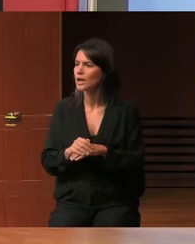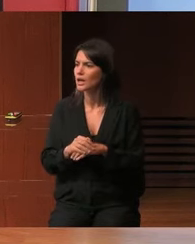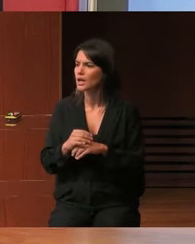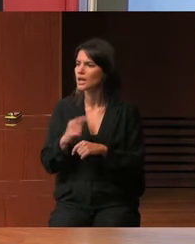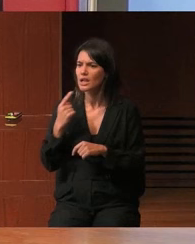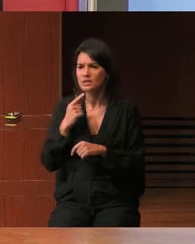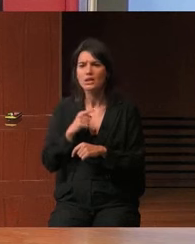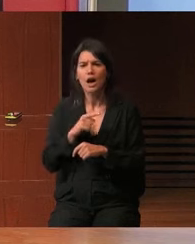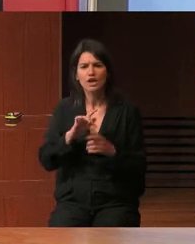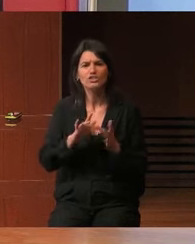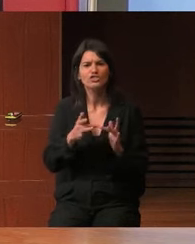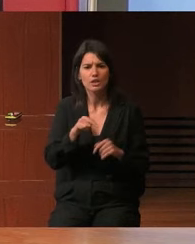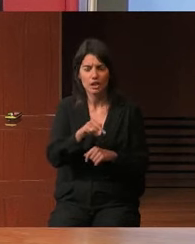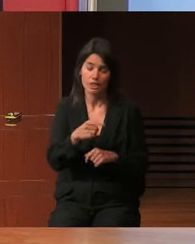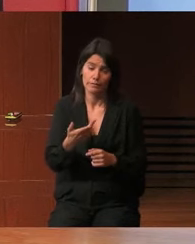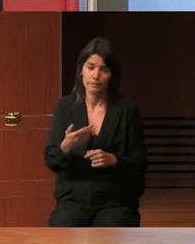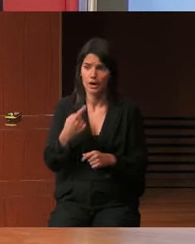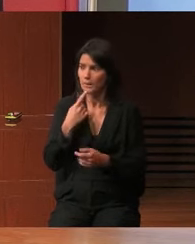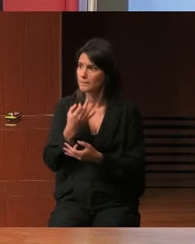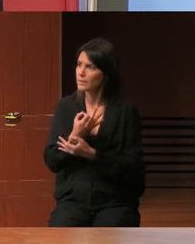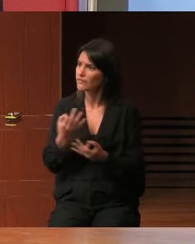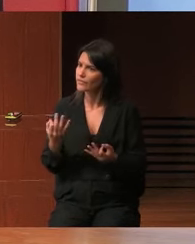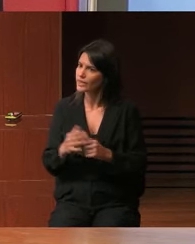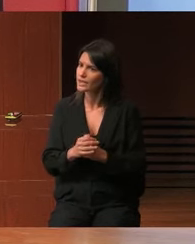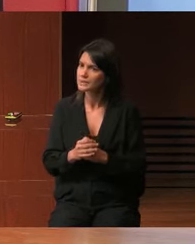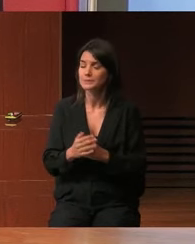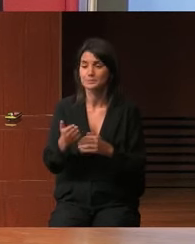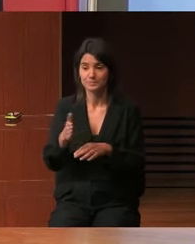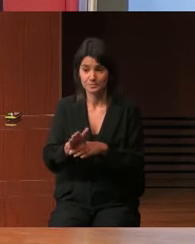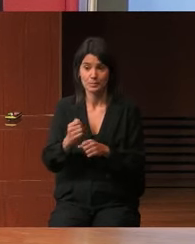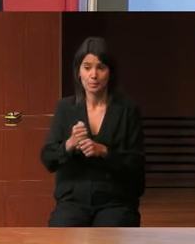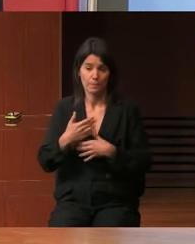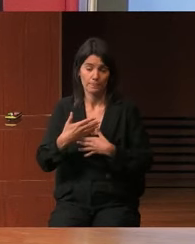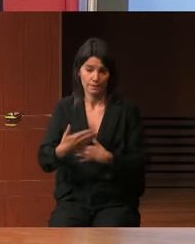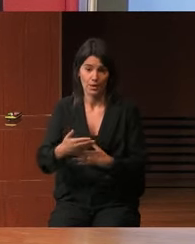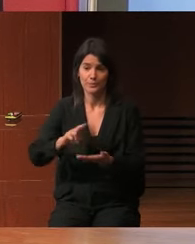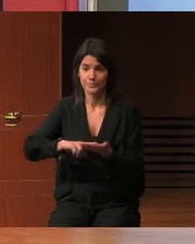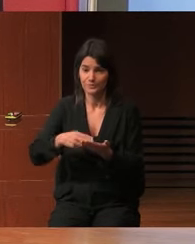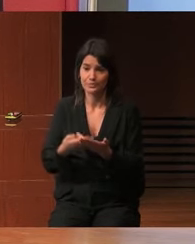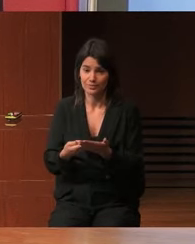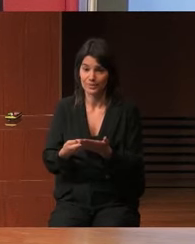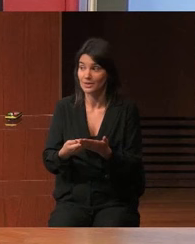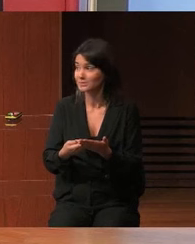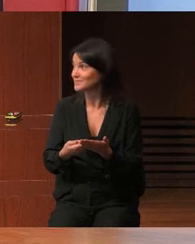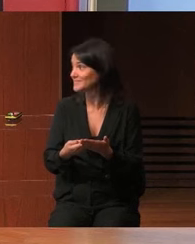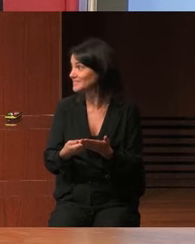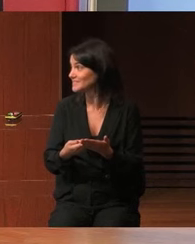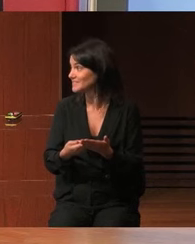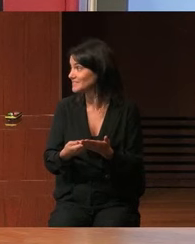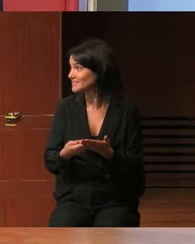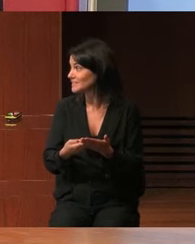está impecável. Eu penso que, por exemplo, a profissão de tradutora,